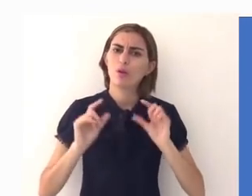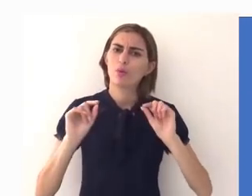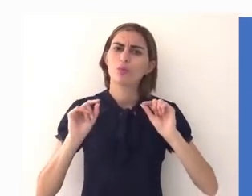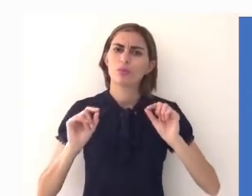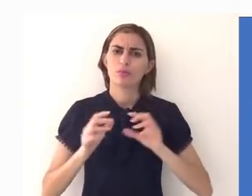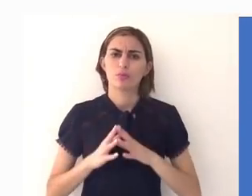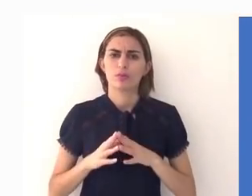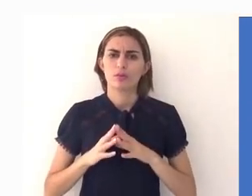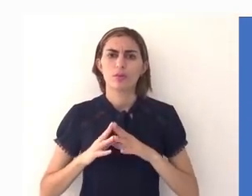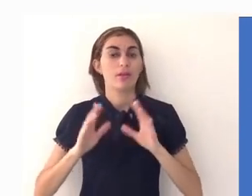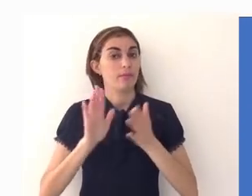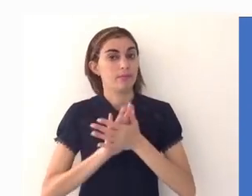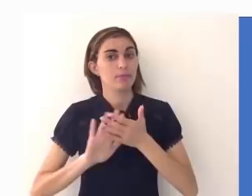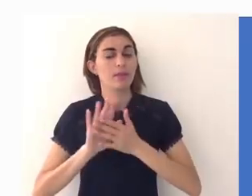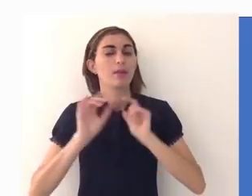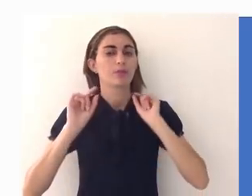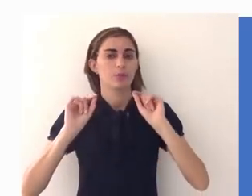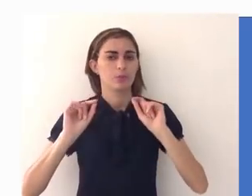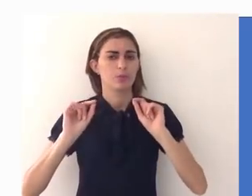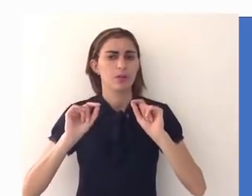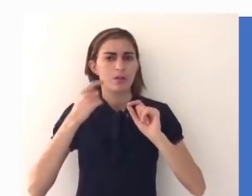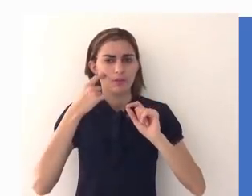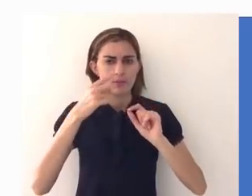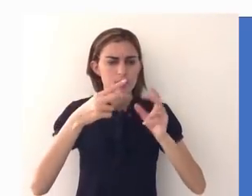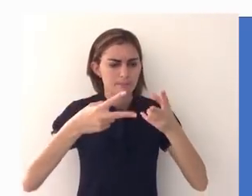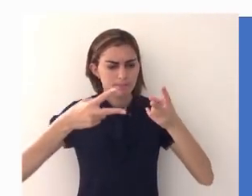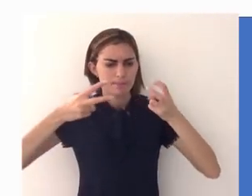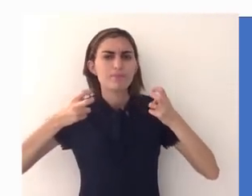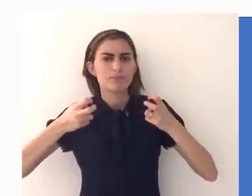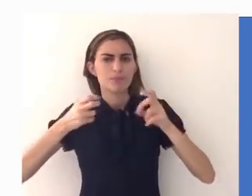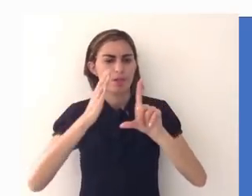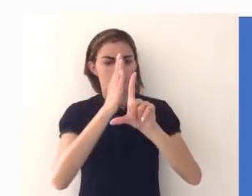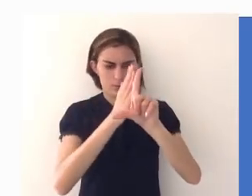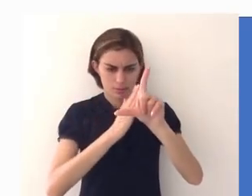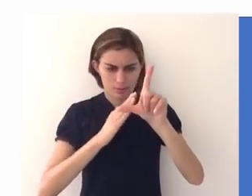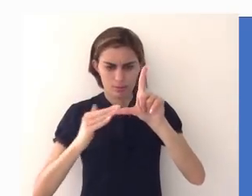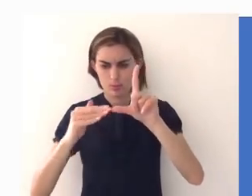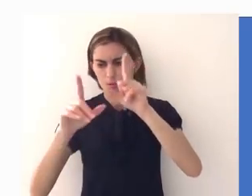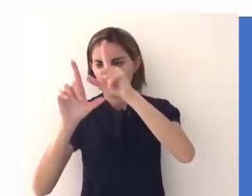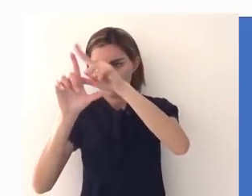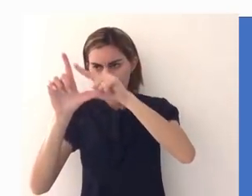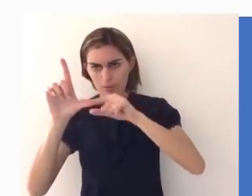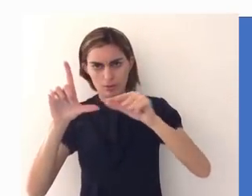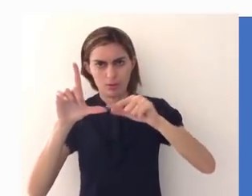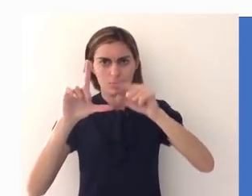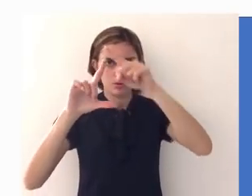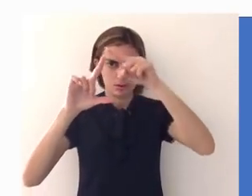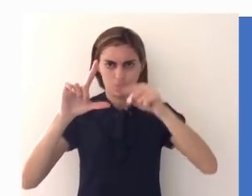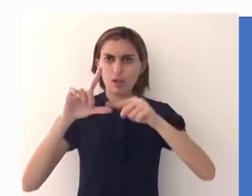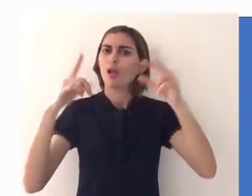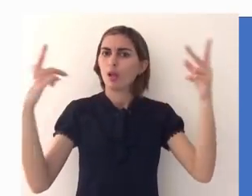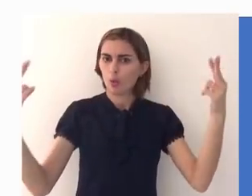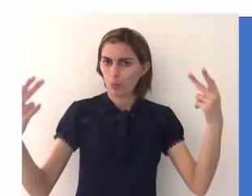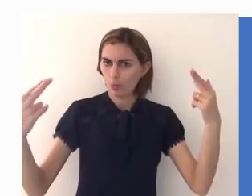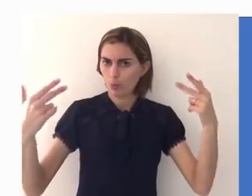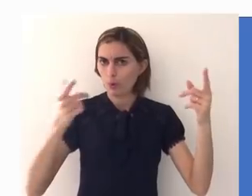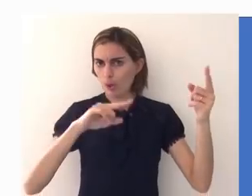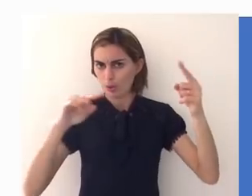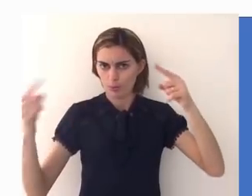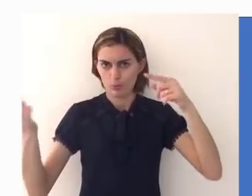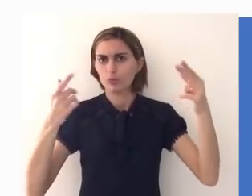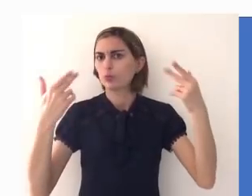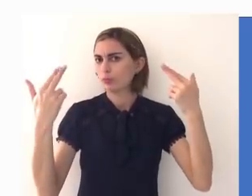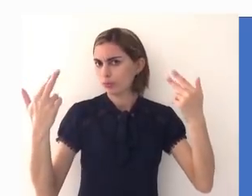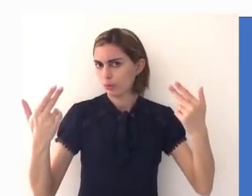essa congruência aí? Nada mais é do que você perceber que o lado do triângulo corresponde ao lado do